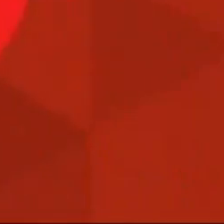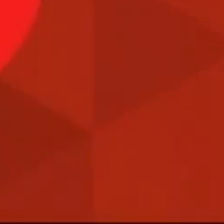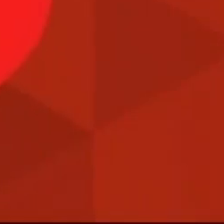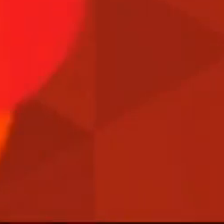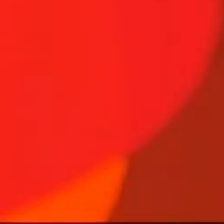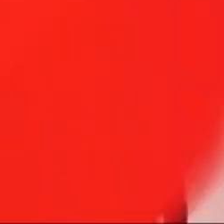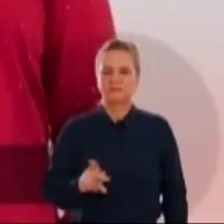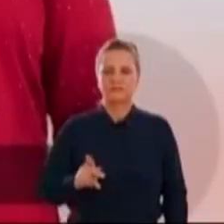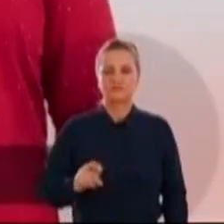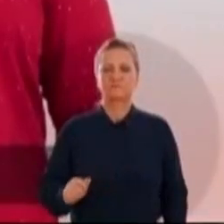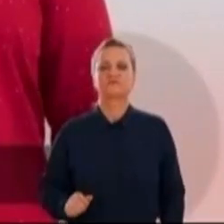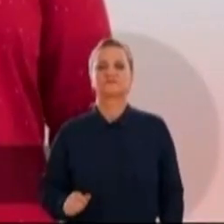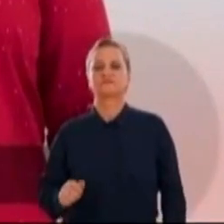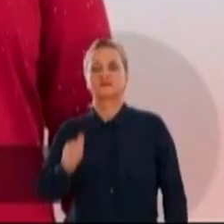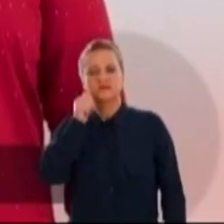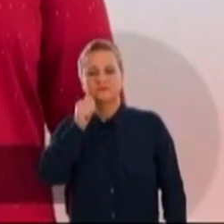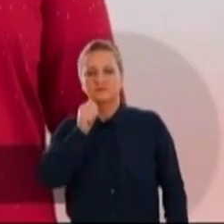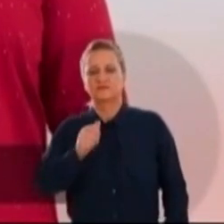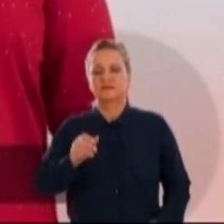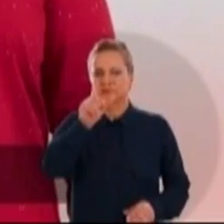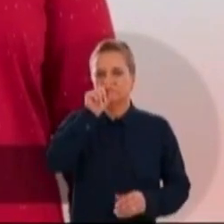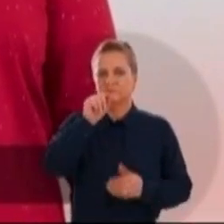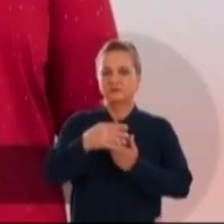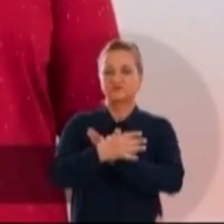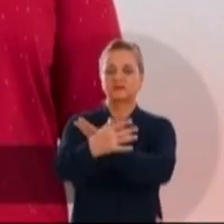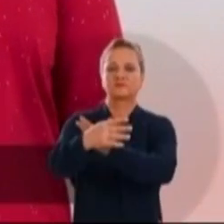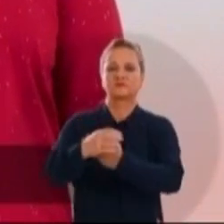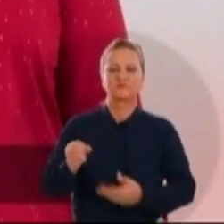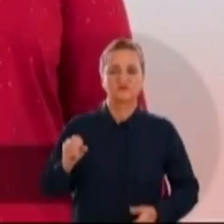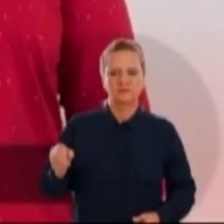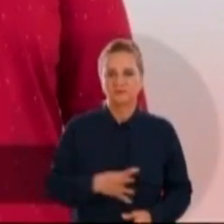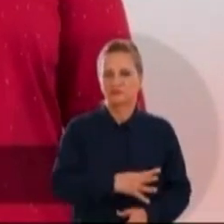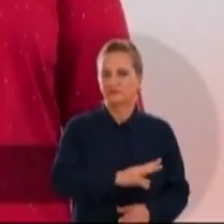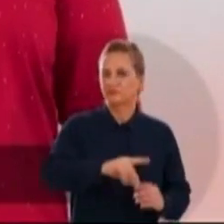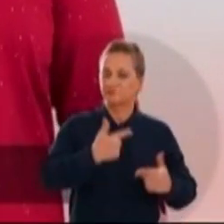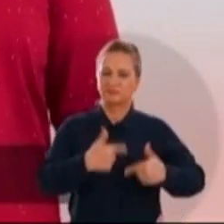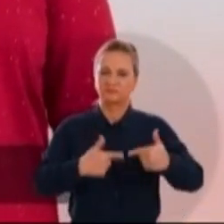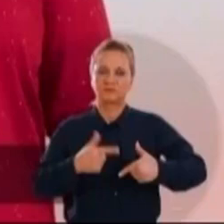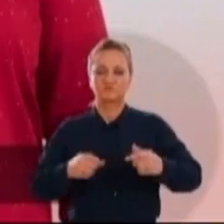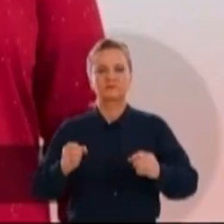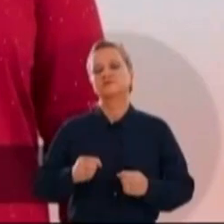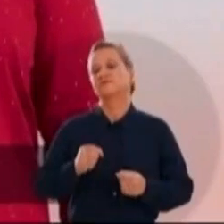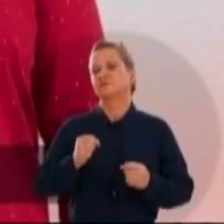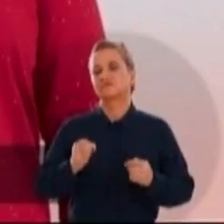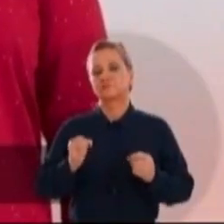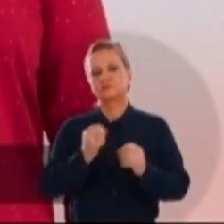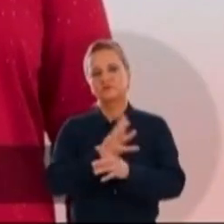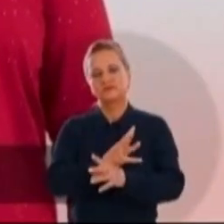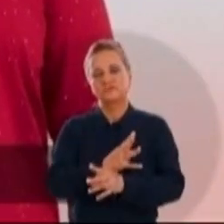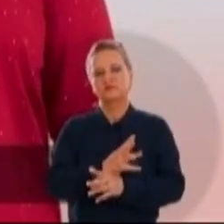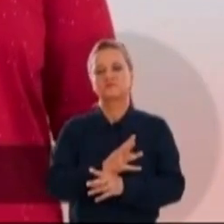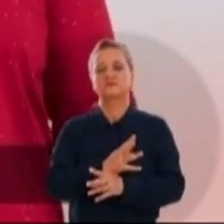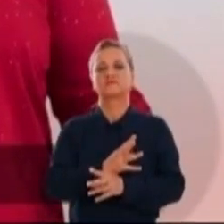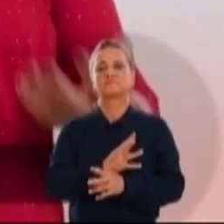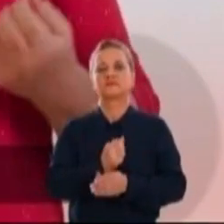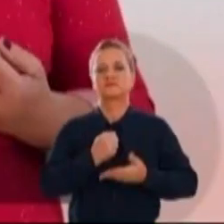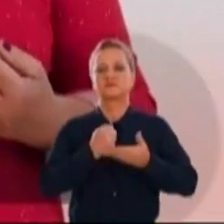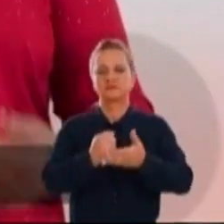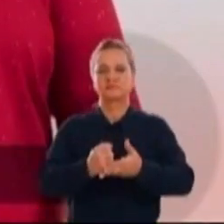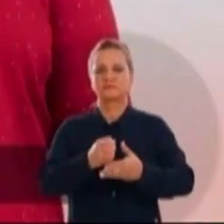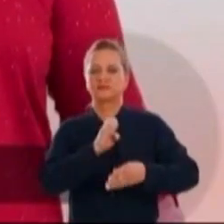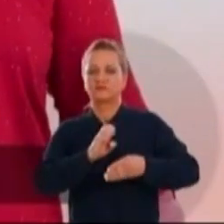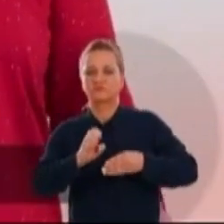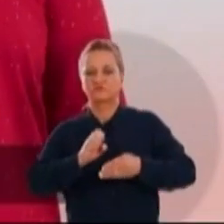É 13! Sou professora Ana Paula, murtinhense, pantaneira. Sou nova na política. Estou pronta para ajudar o meu Estado.